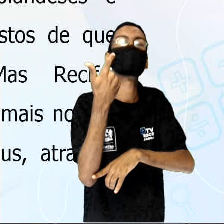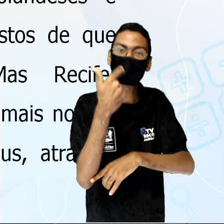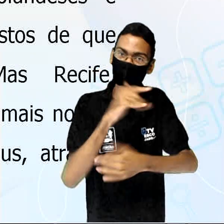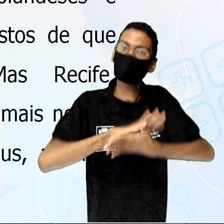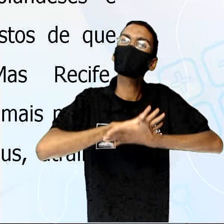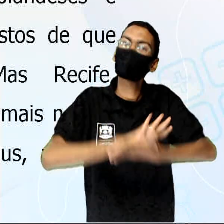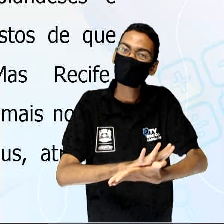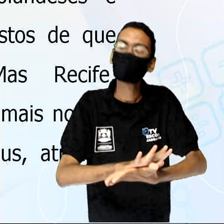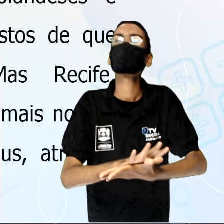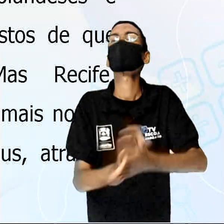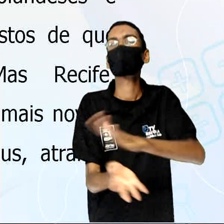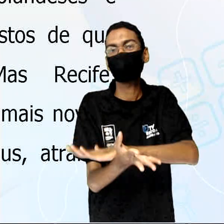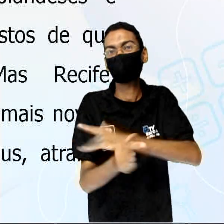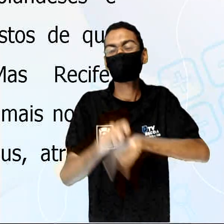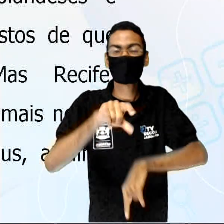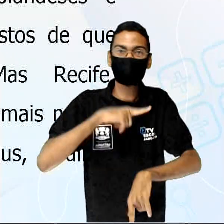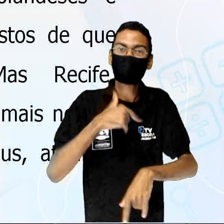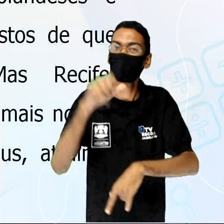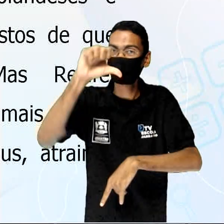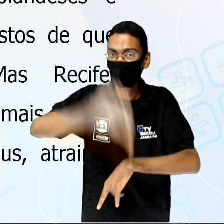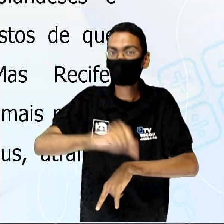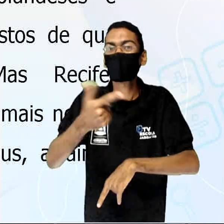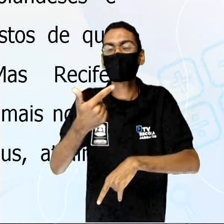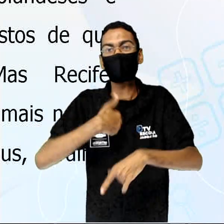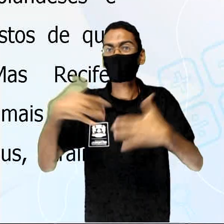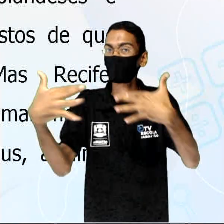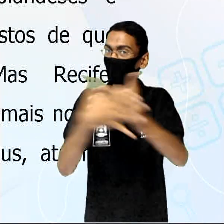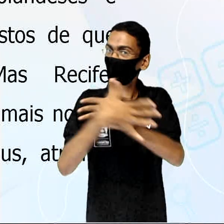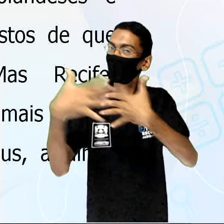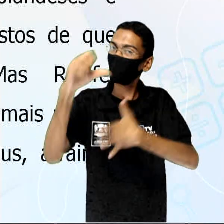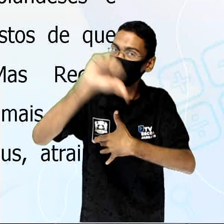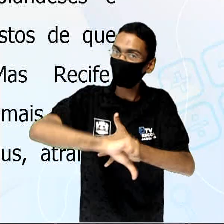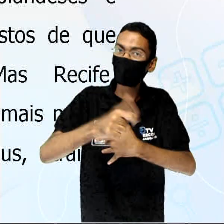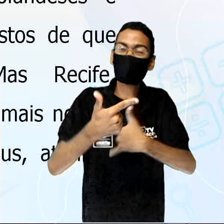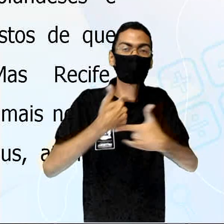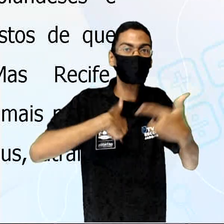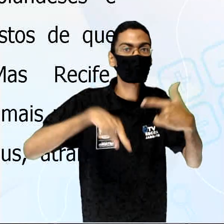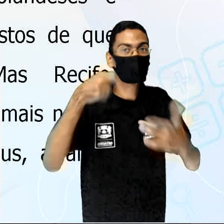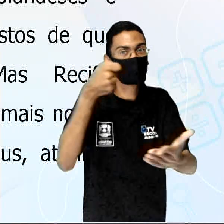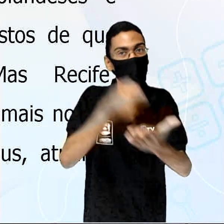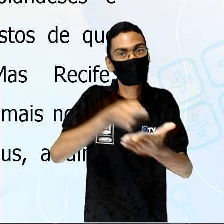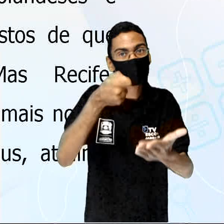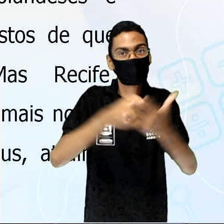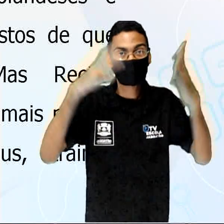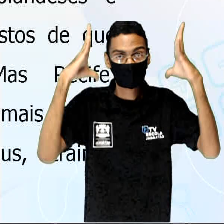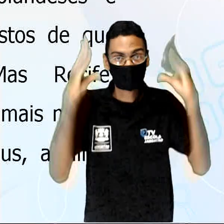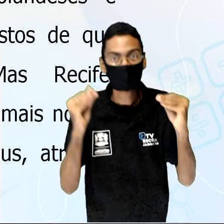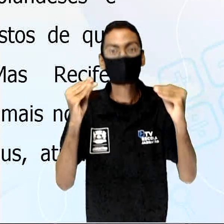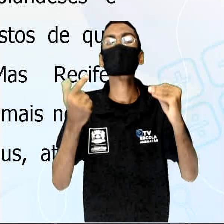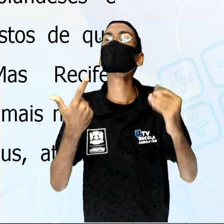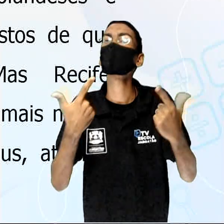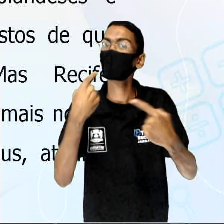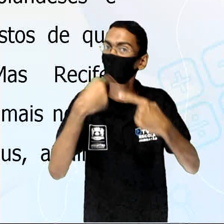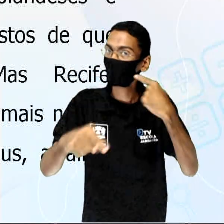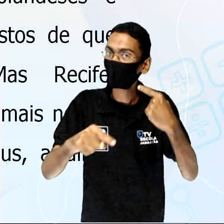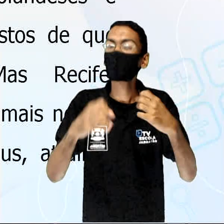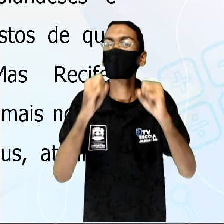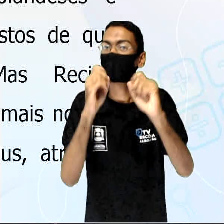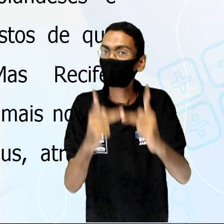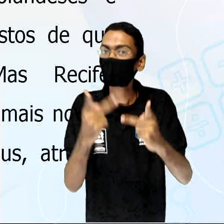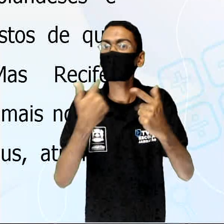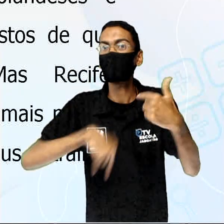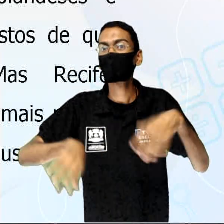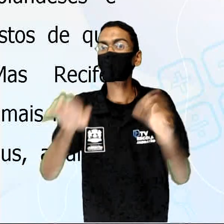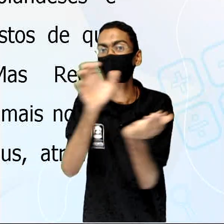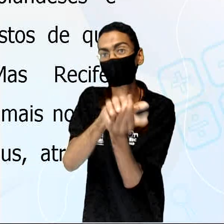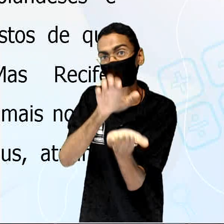Sua cidade estava em ruínas e endividada por conta da luta contra os holandeses. E contavam com os tributos de Recife para